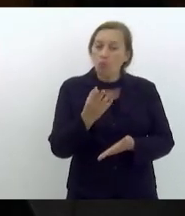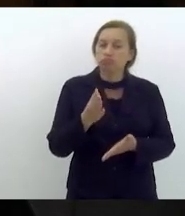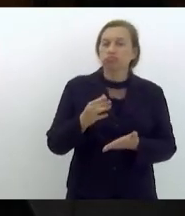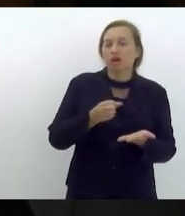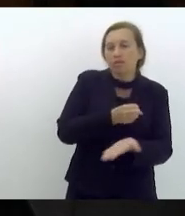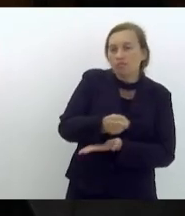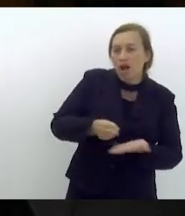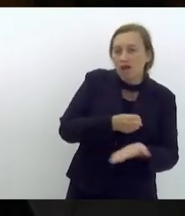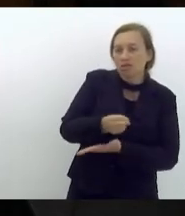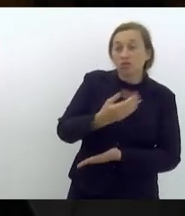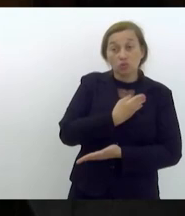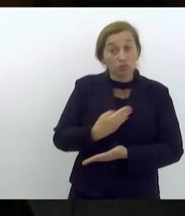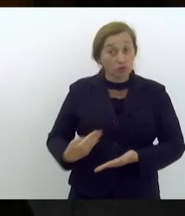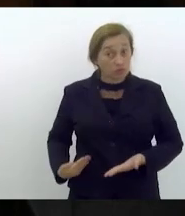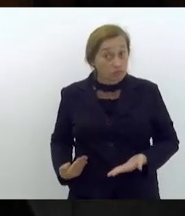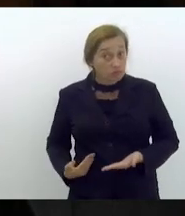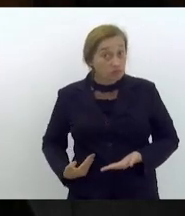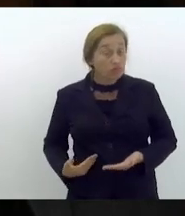governo